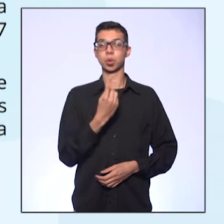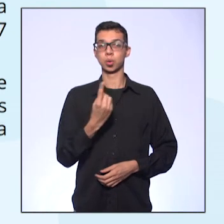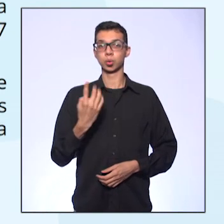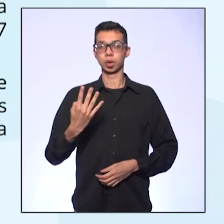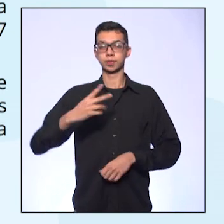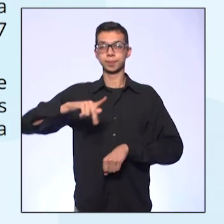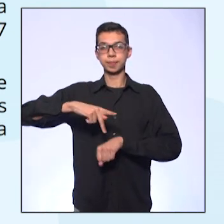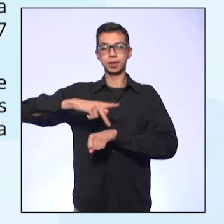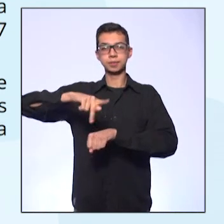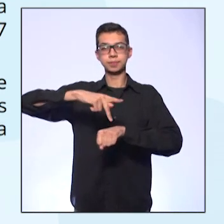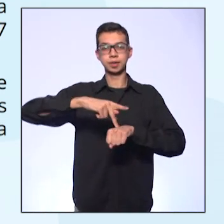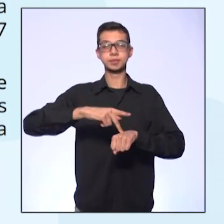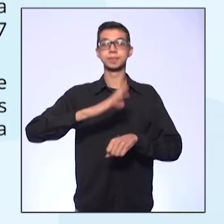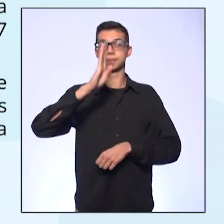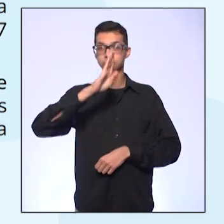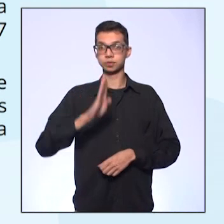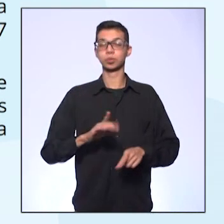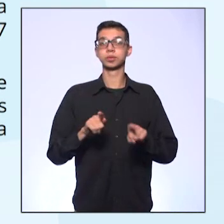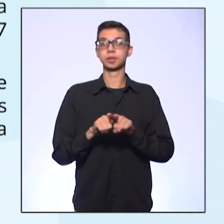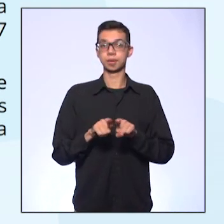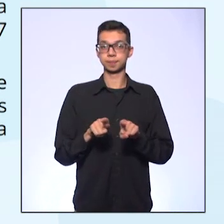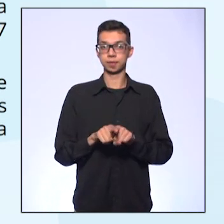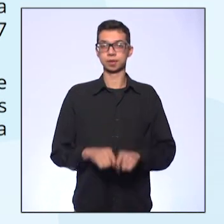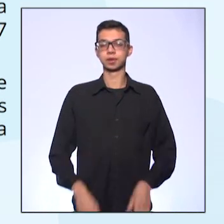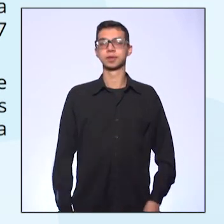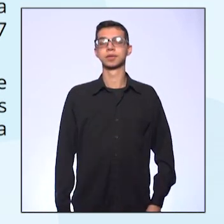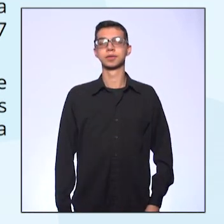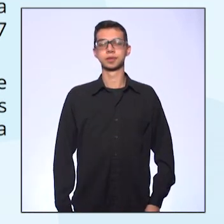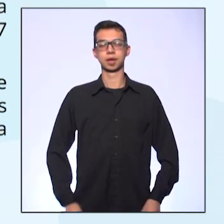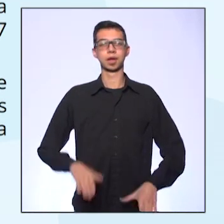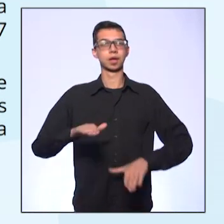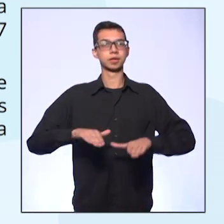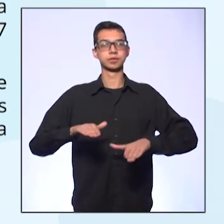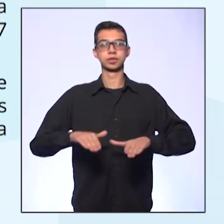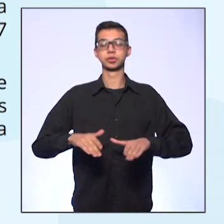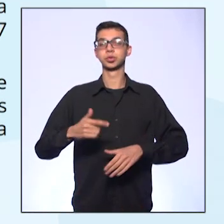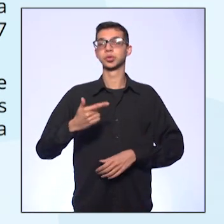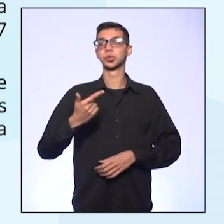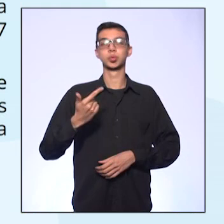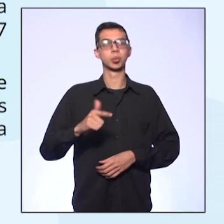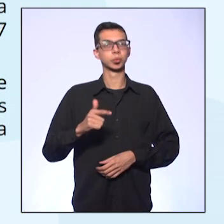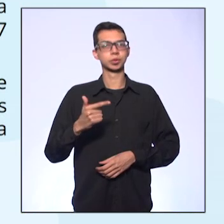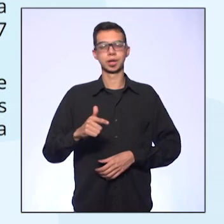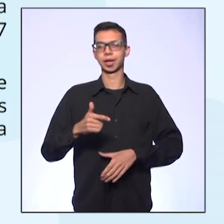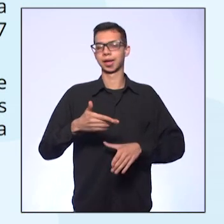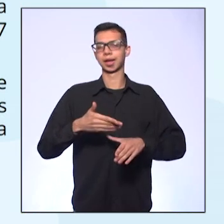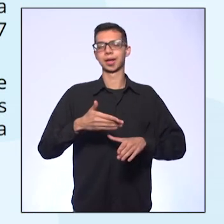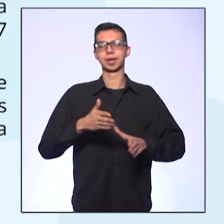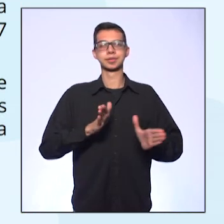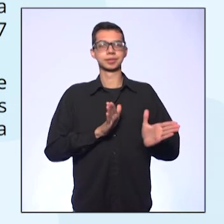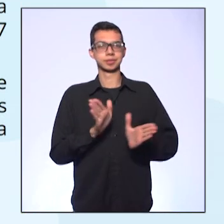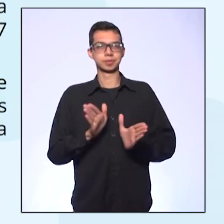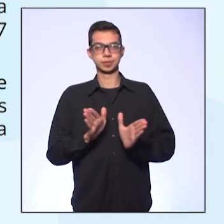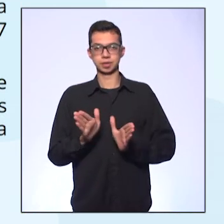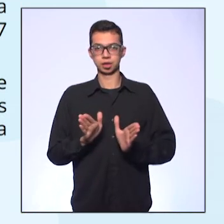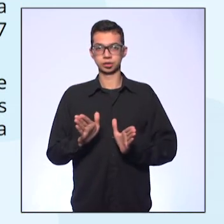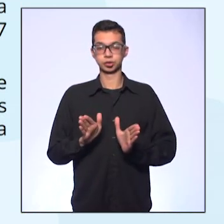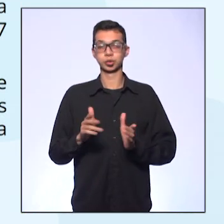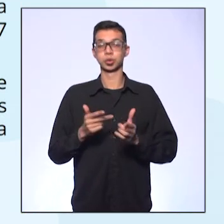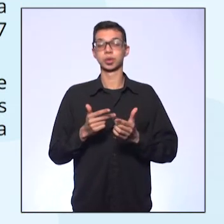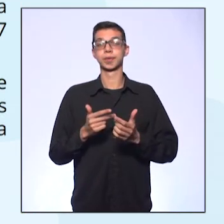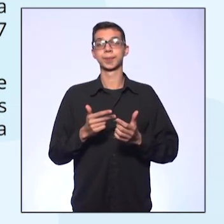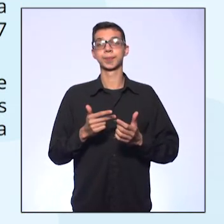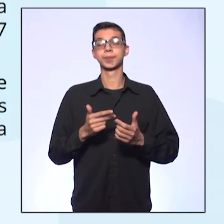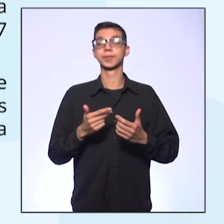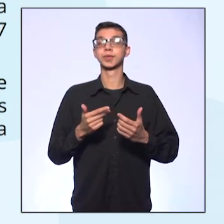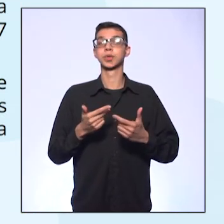Brasil, podem ficar sem acesso a métodos contraceptivos modernos. Isso implicaria em 7